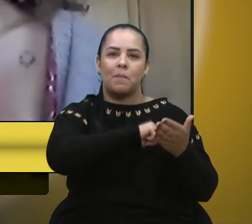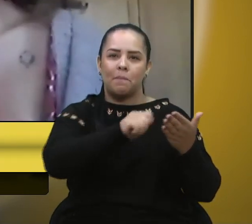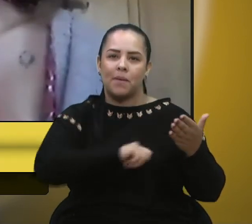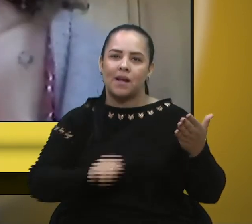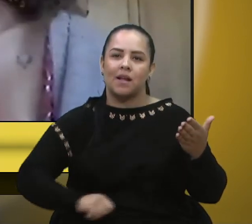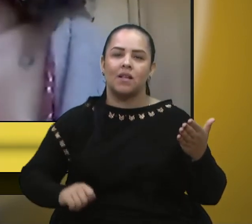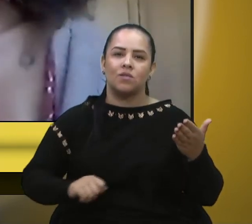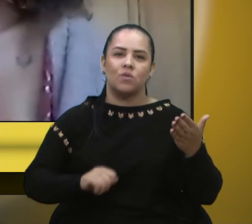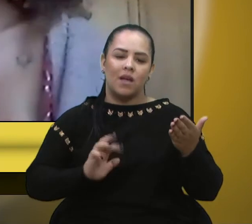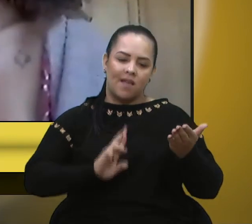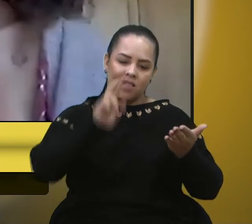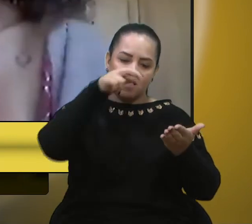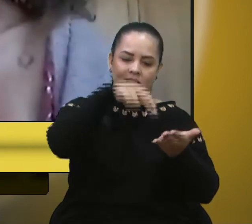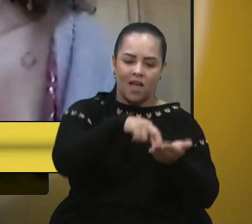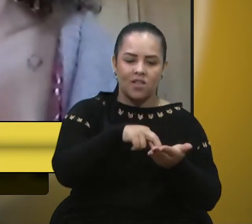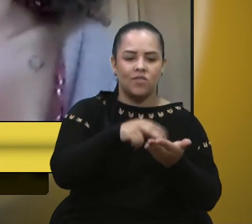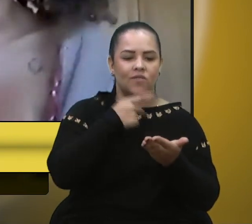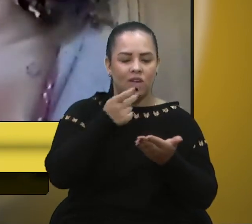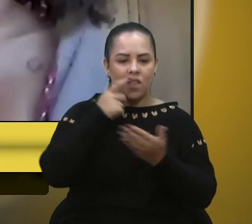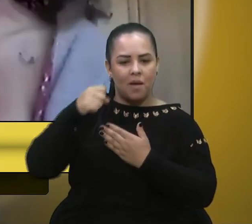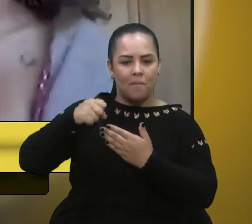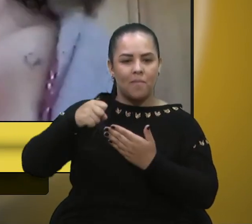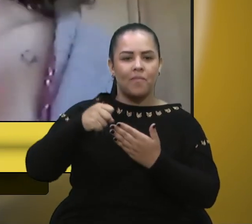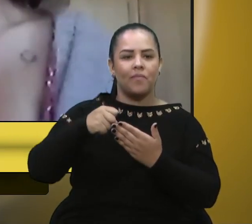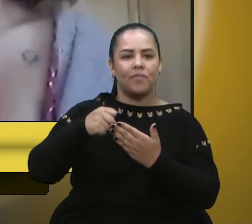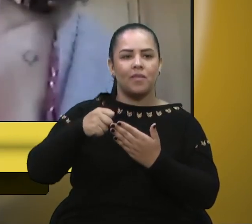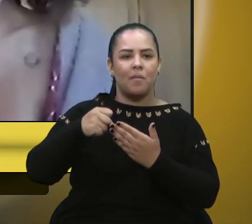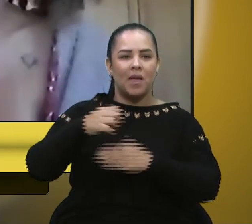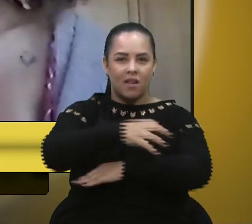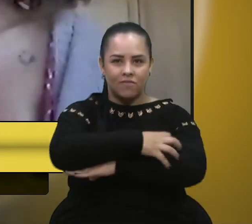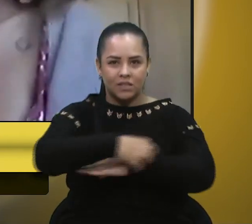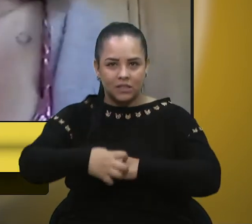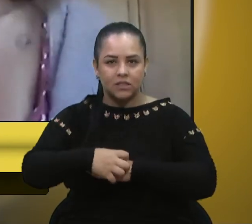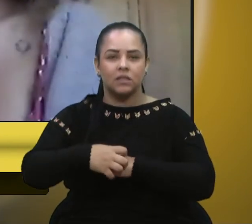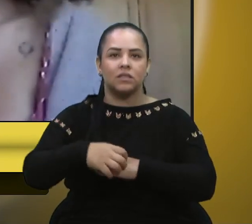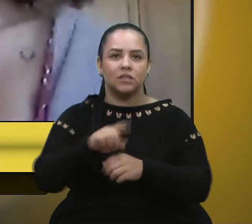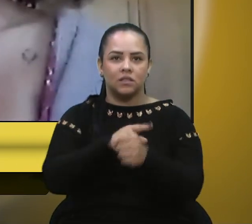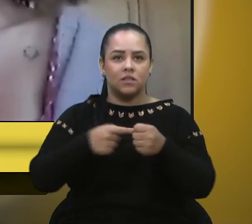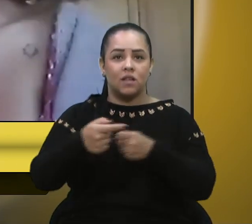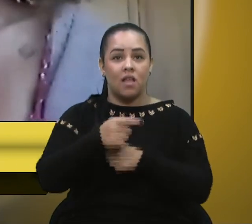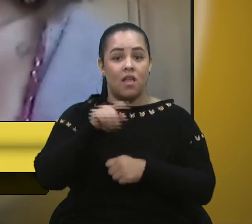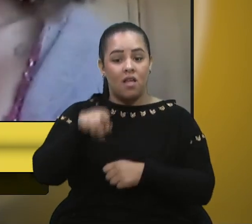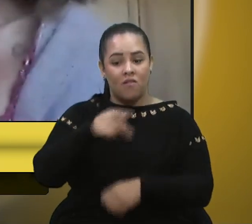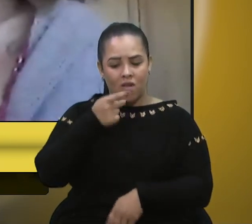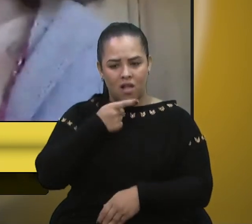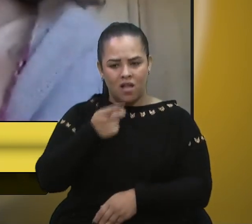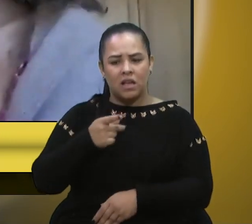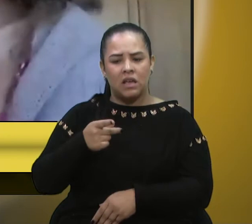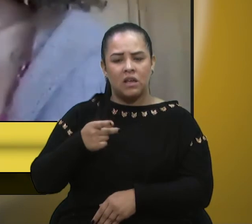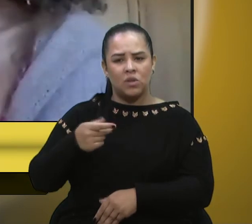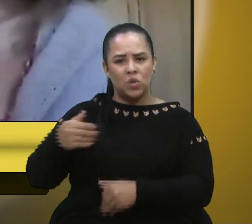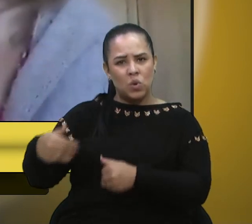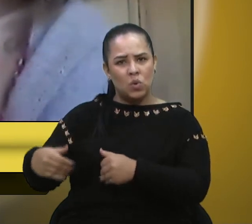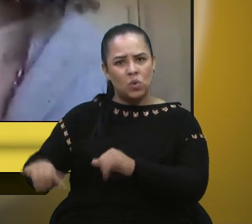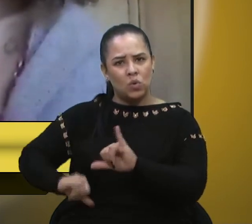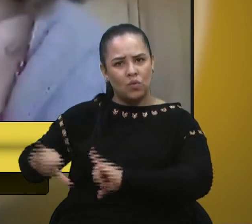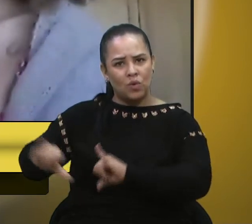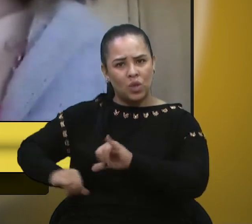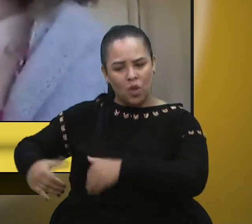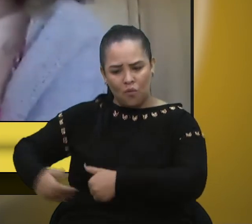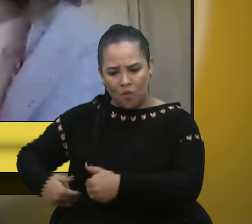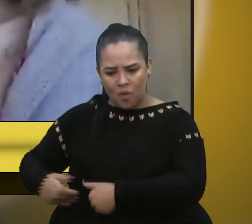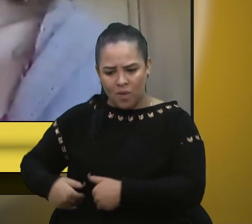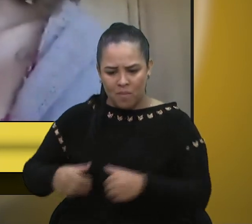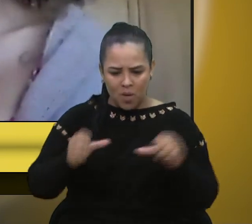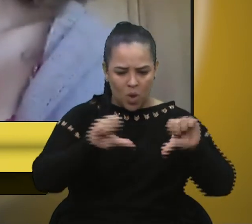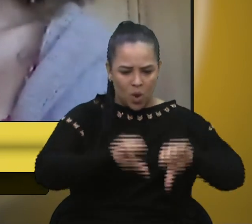que retrata muito a situação que nós vivemos. E ela fala assim: a tortura da fome é pior do que a do álcool. A tortura